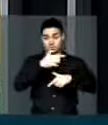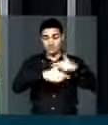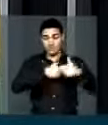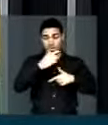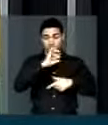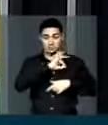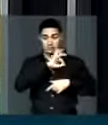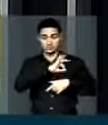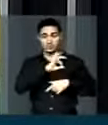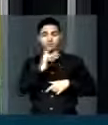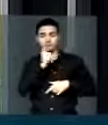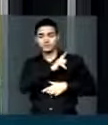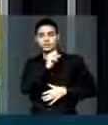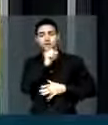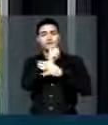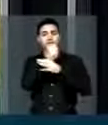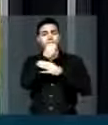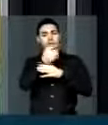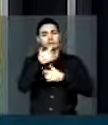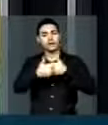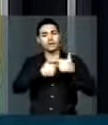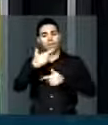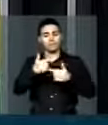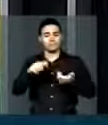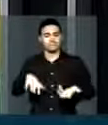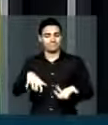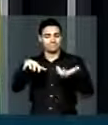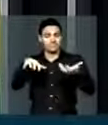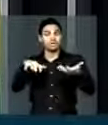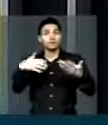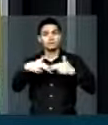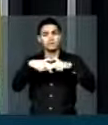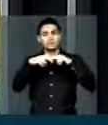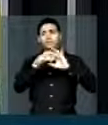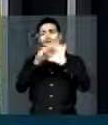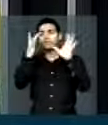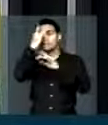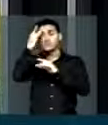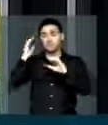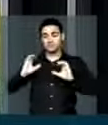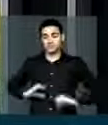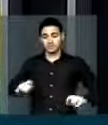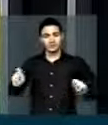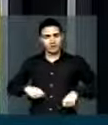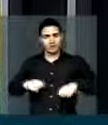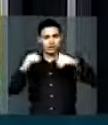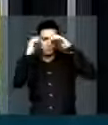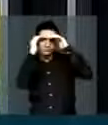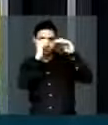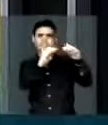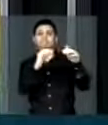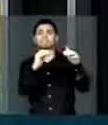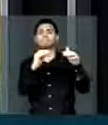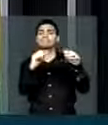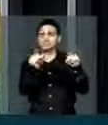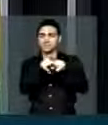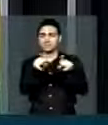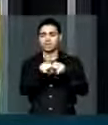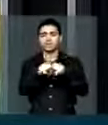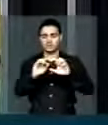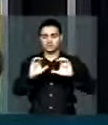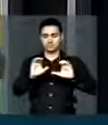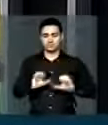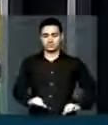bom andamento dos trabalhos legislativos e, com isso, permite que o cidadão seja respeitado e tenha a sua cidadania